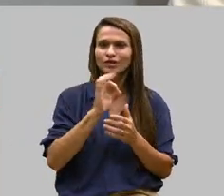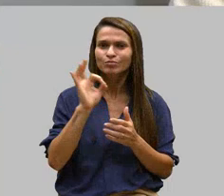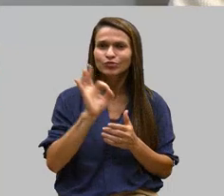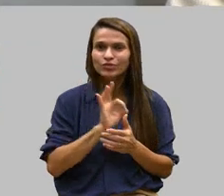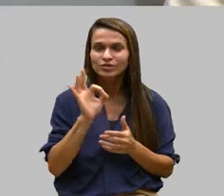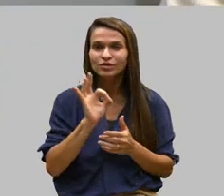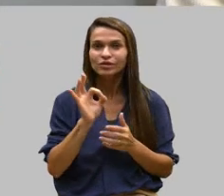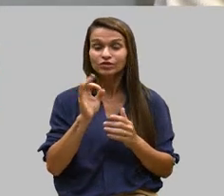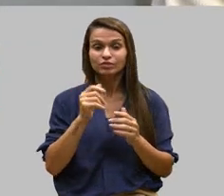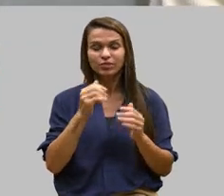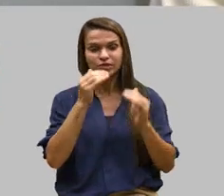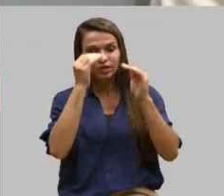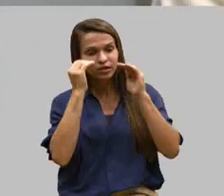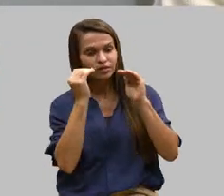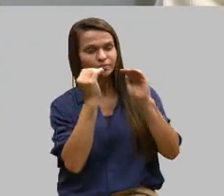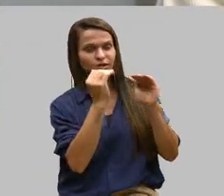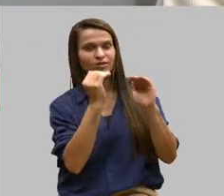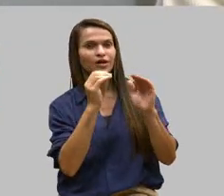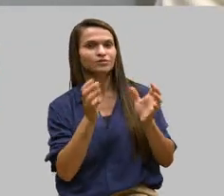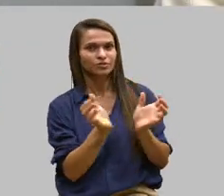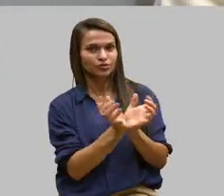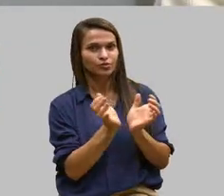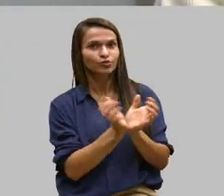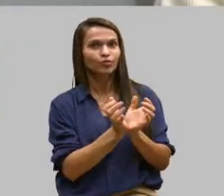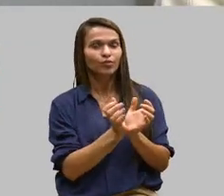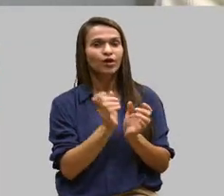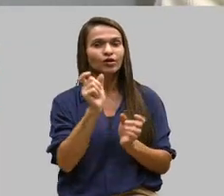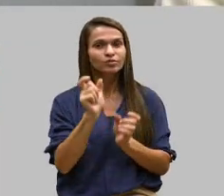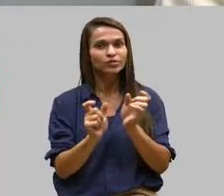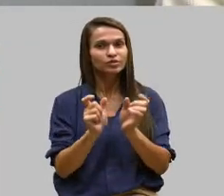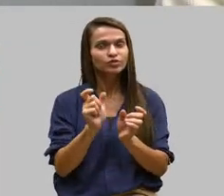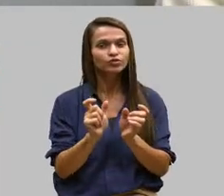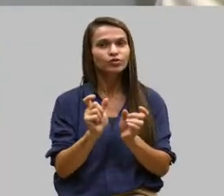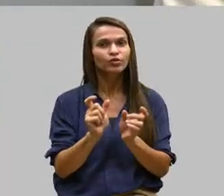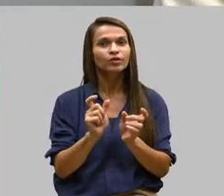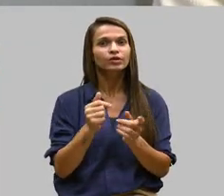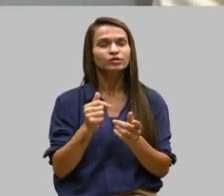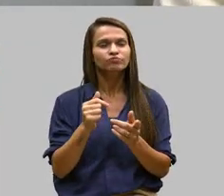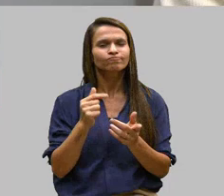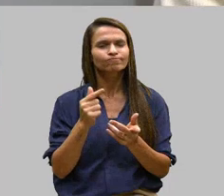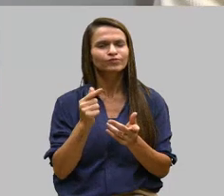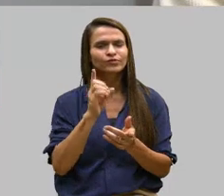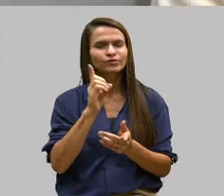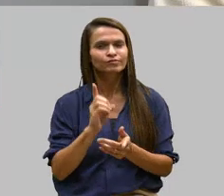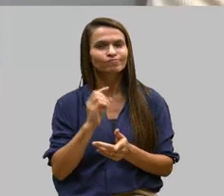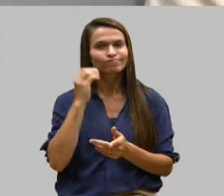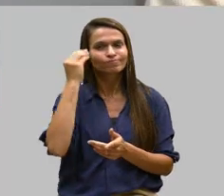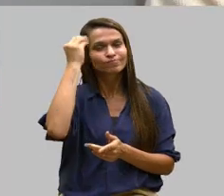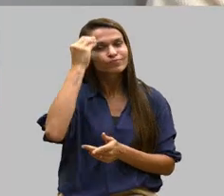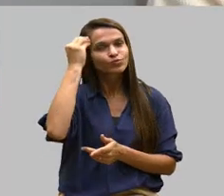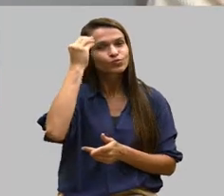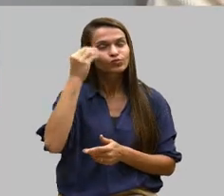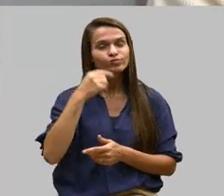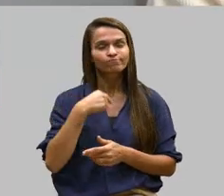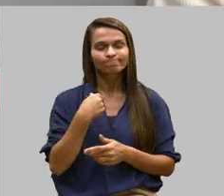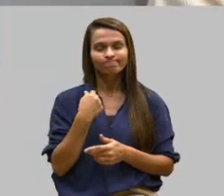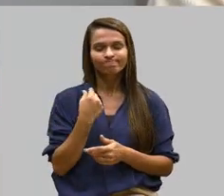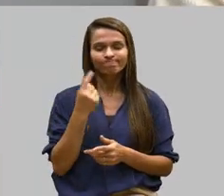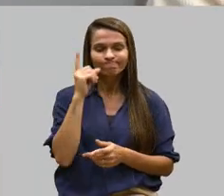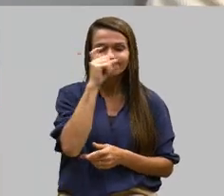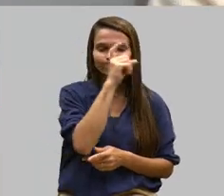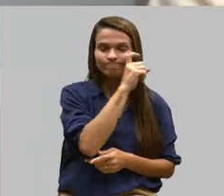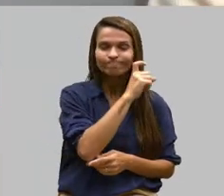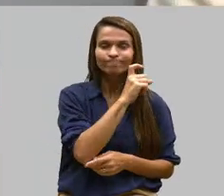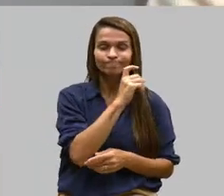naquilo que eles são ainda para a pessoa com deficiência intelectual reitero aqui que nós trabalhamos as nossas dificuldades são maiores